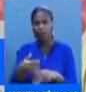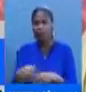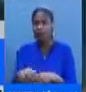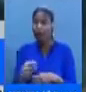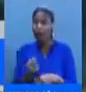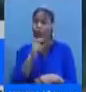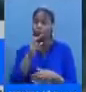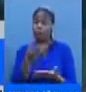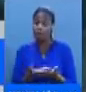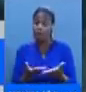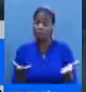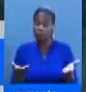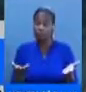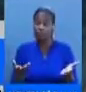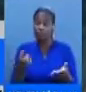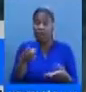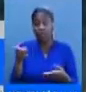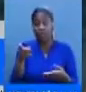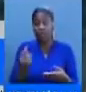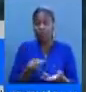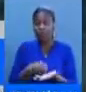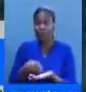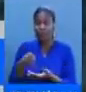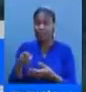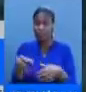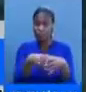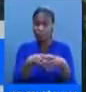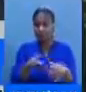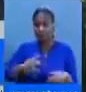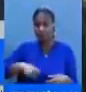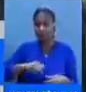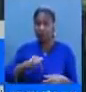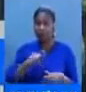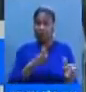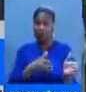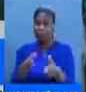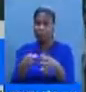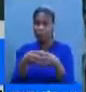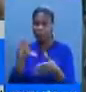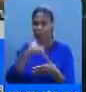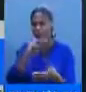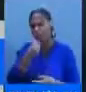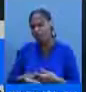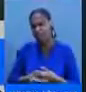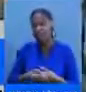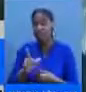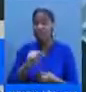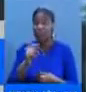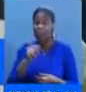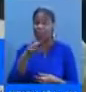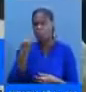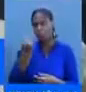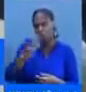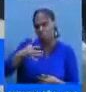dar vazão e satisfação àquilo que são as necessidades das nossas comunidades, particularmente a comunidade mais idosa e a segunda